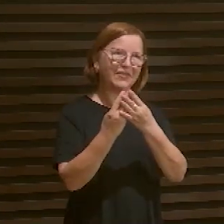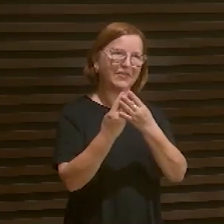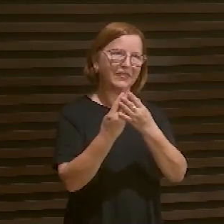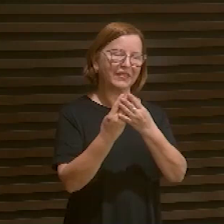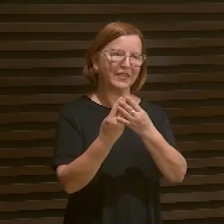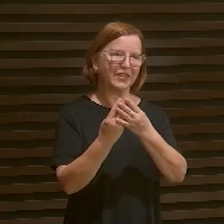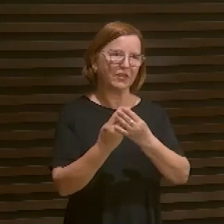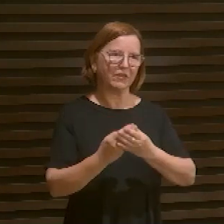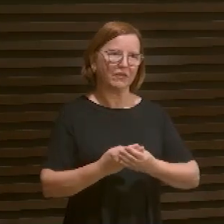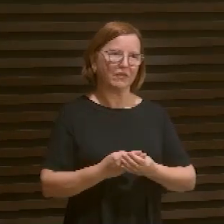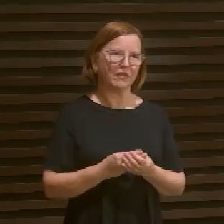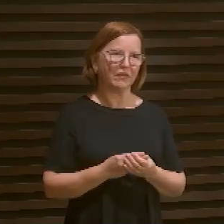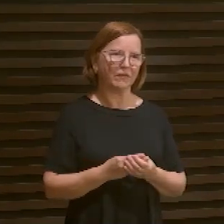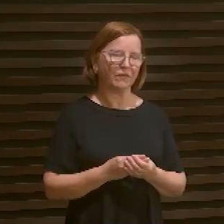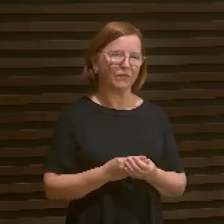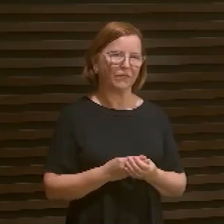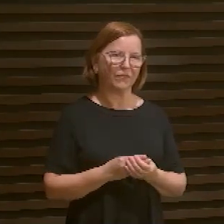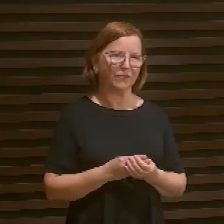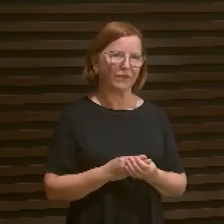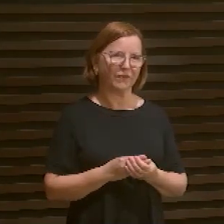é homologar.